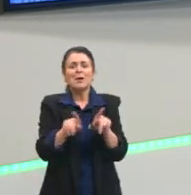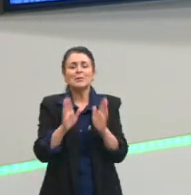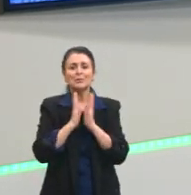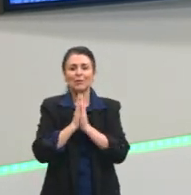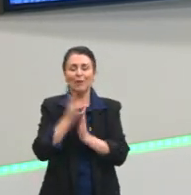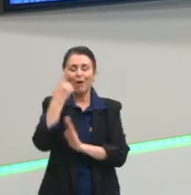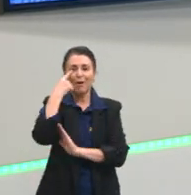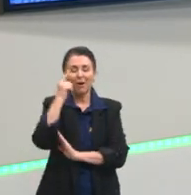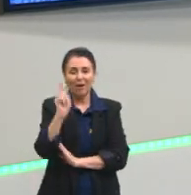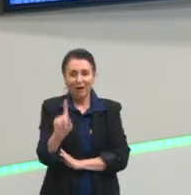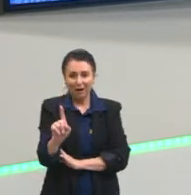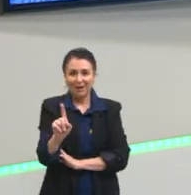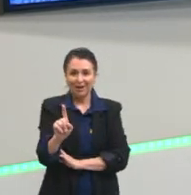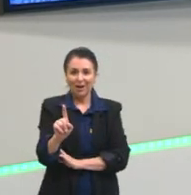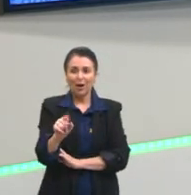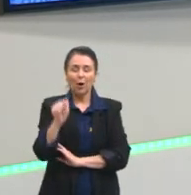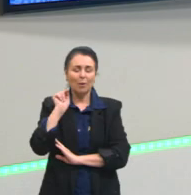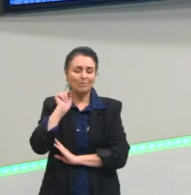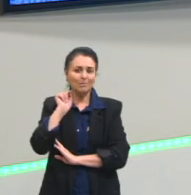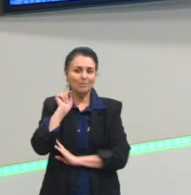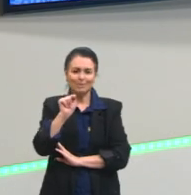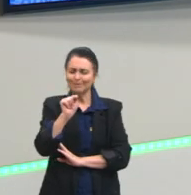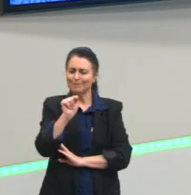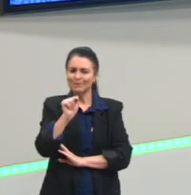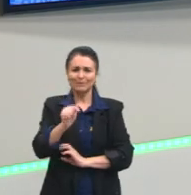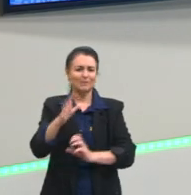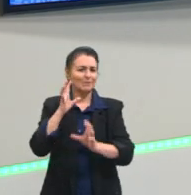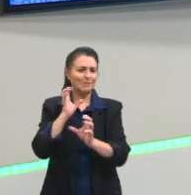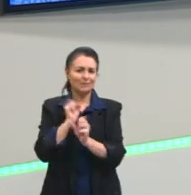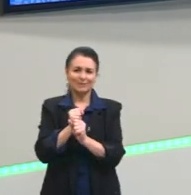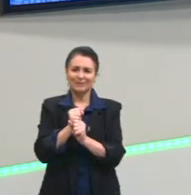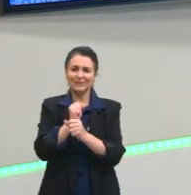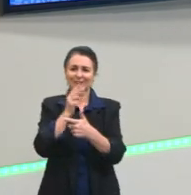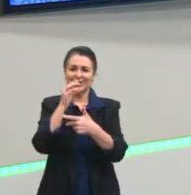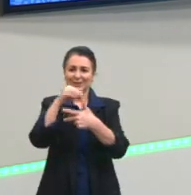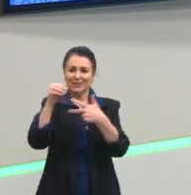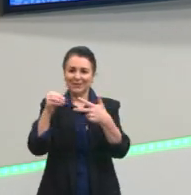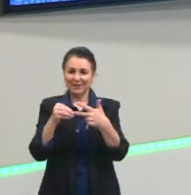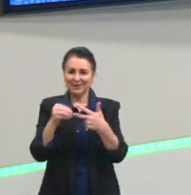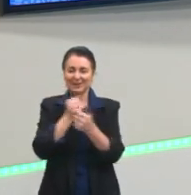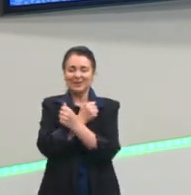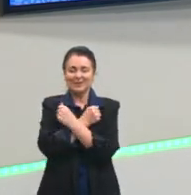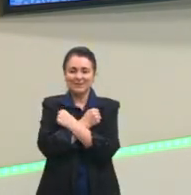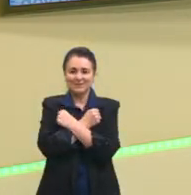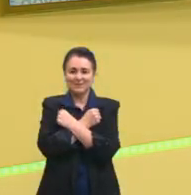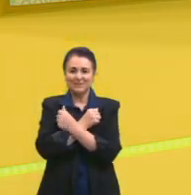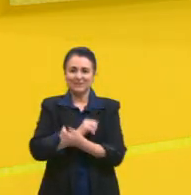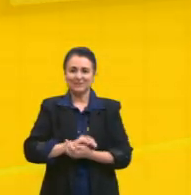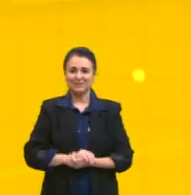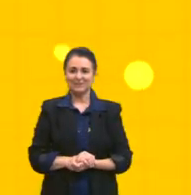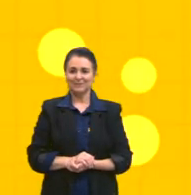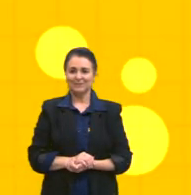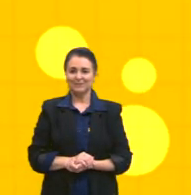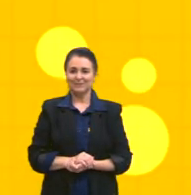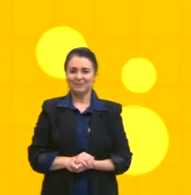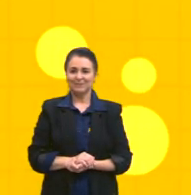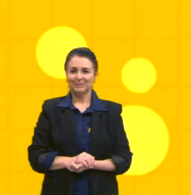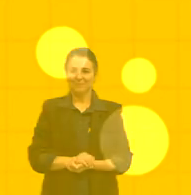falei vamos tirar 1.000 no ENEM ou muito próximo é isso um grande abraço e até aula que vem E aí